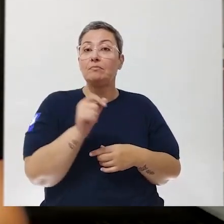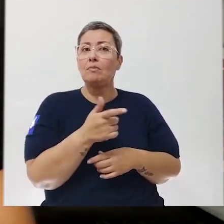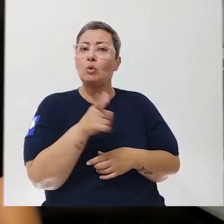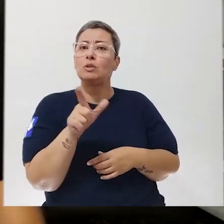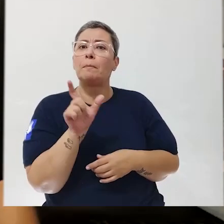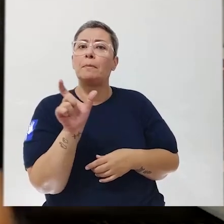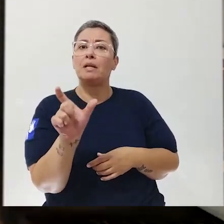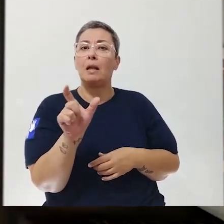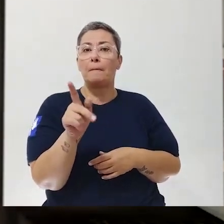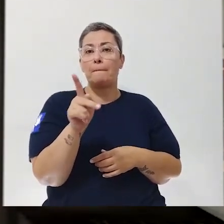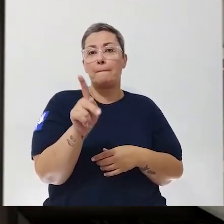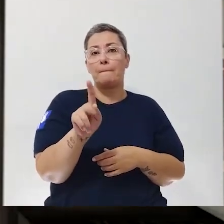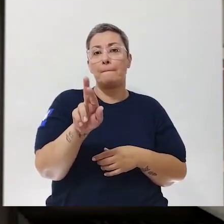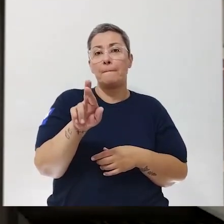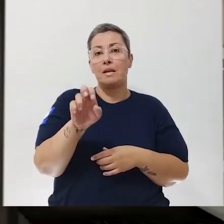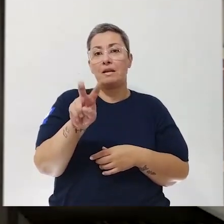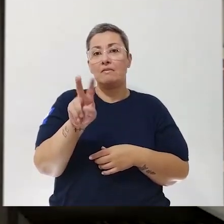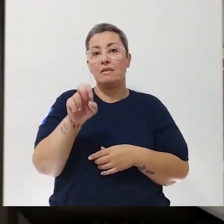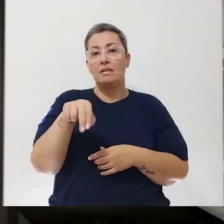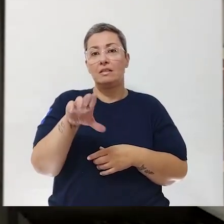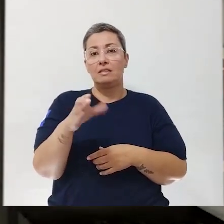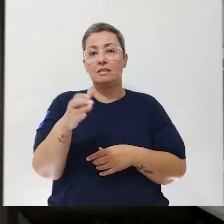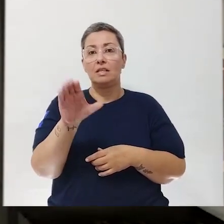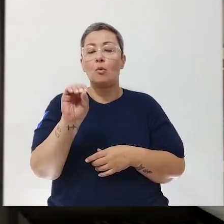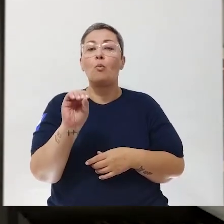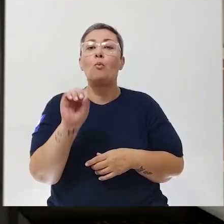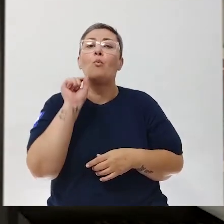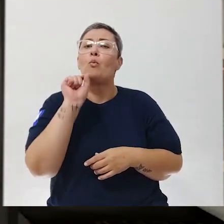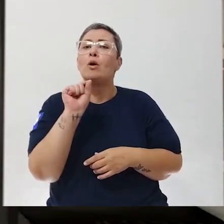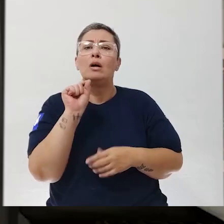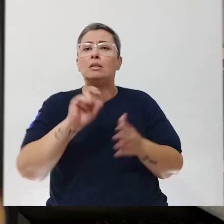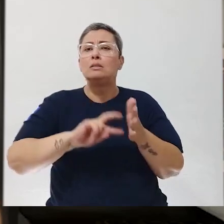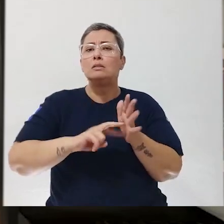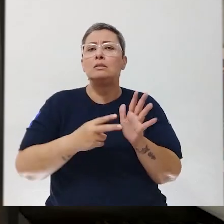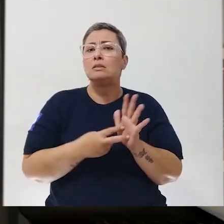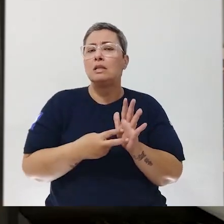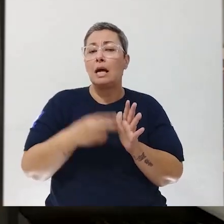E uma outra palavra, prevenção, que vem de prevenir.